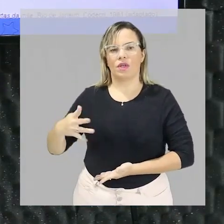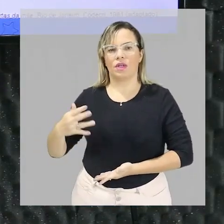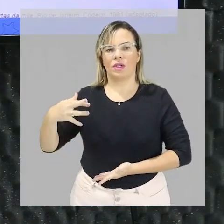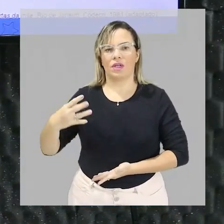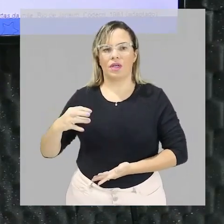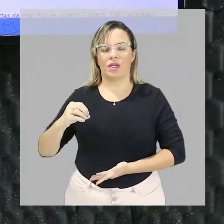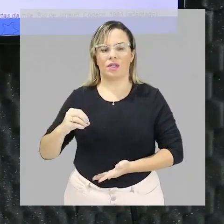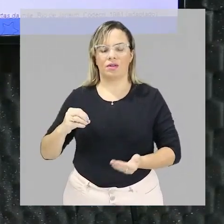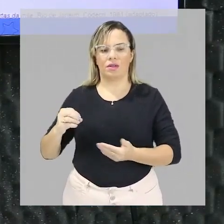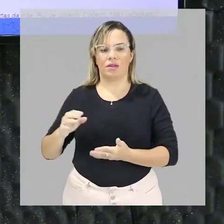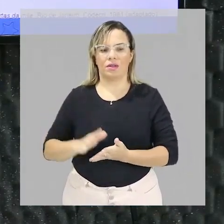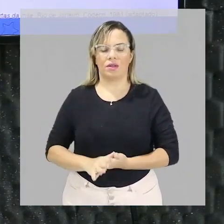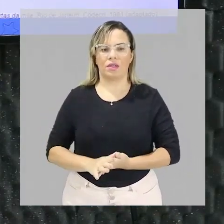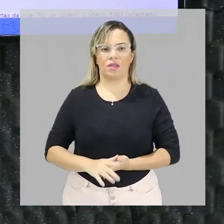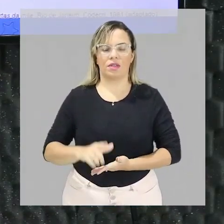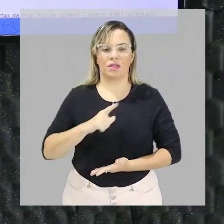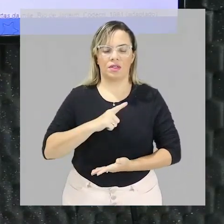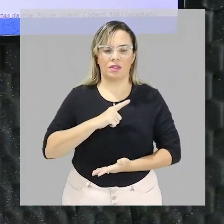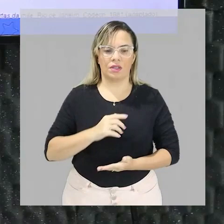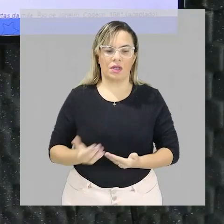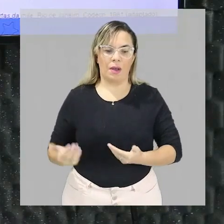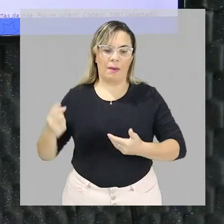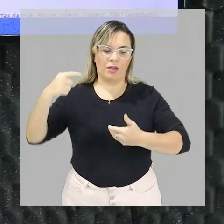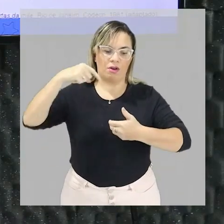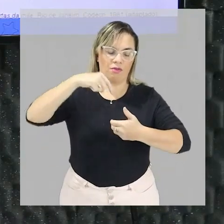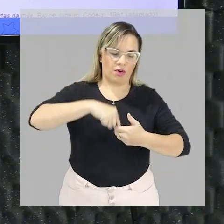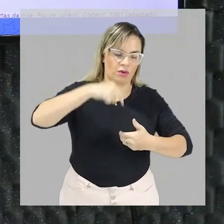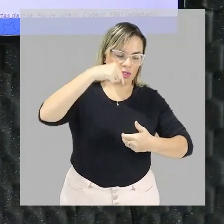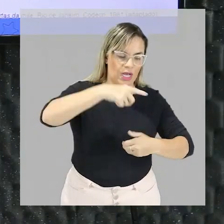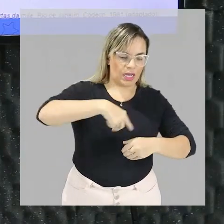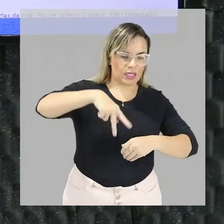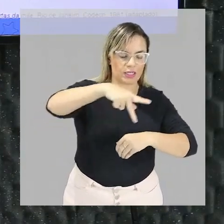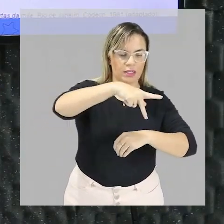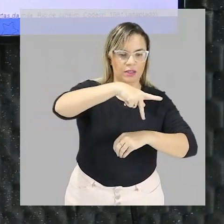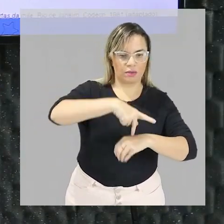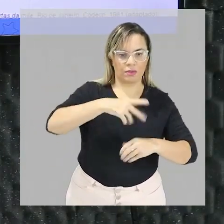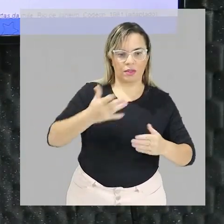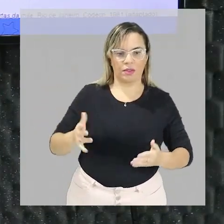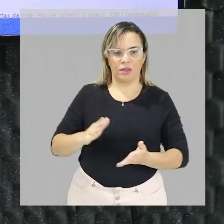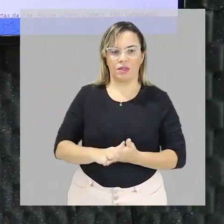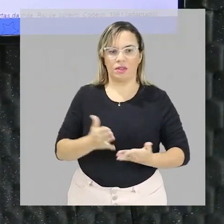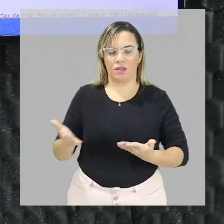personagens, né, possam entrar no país. Mas aqui, nesse momento,